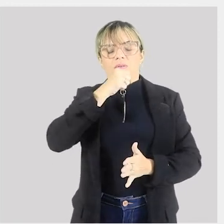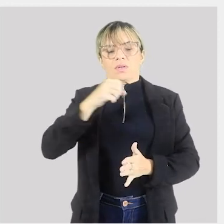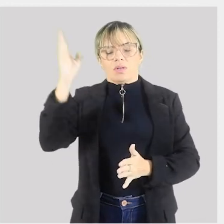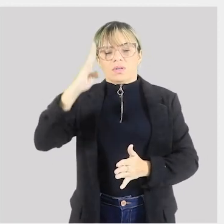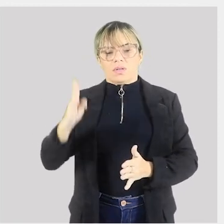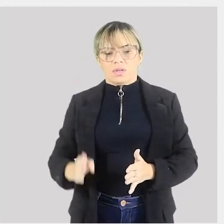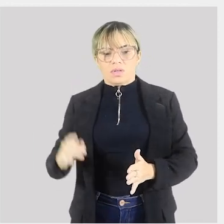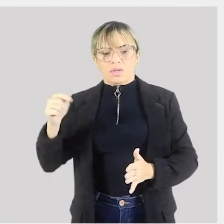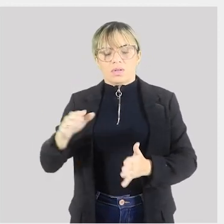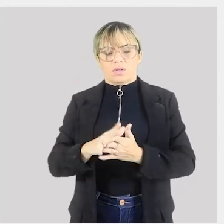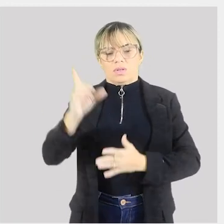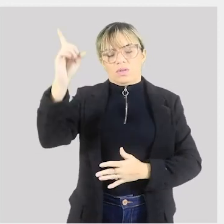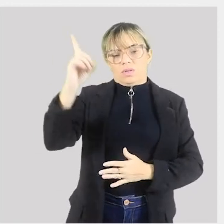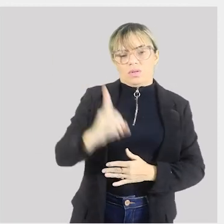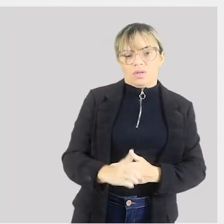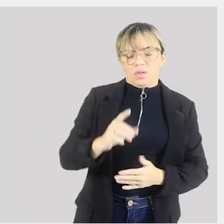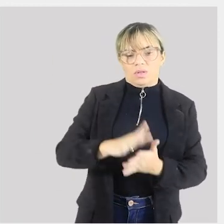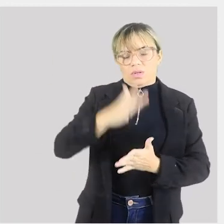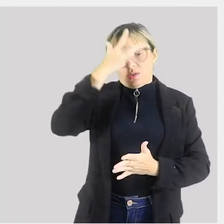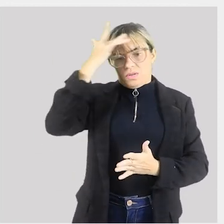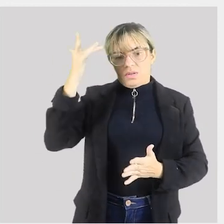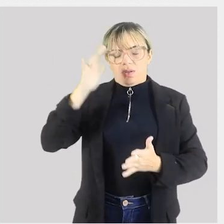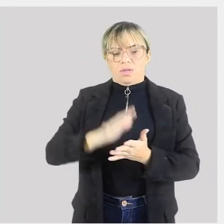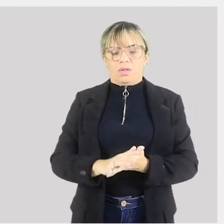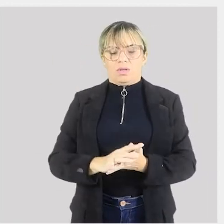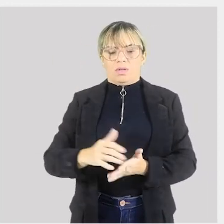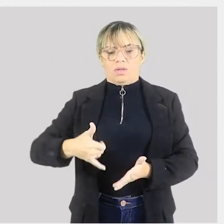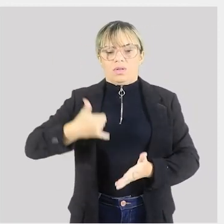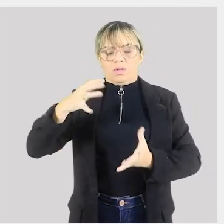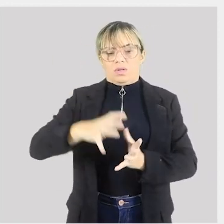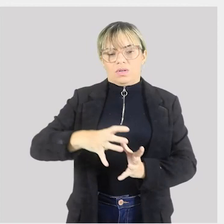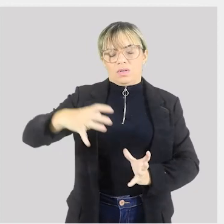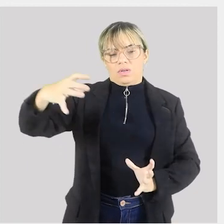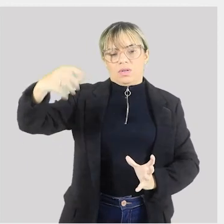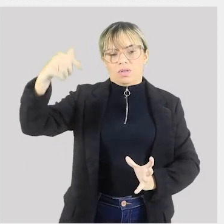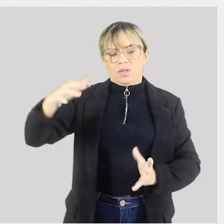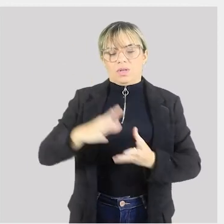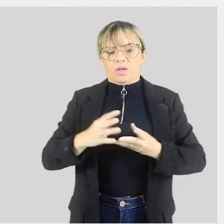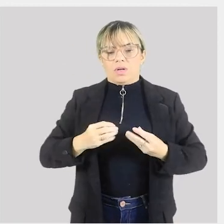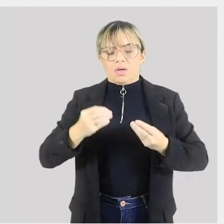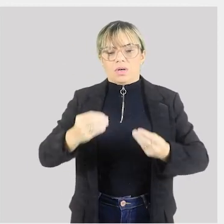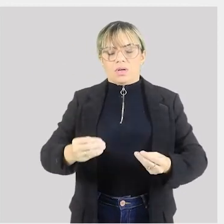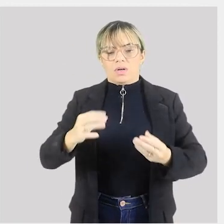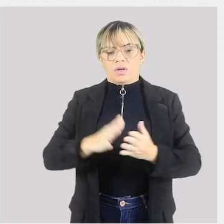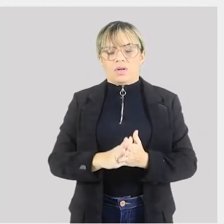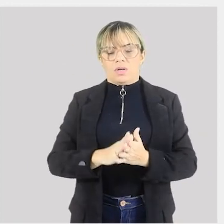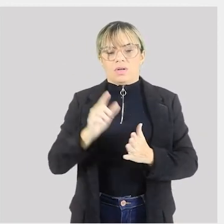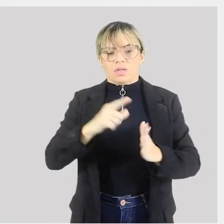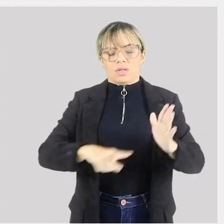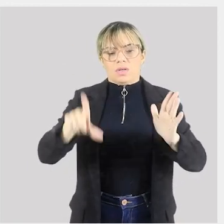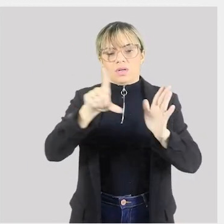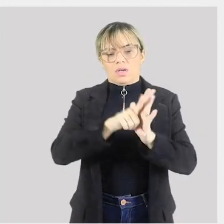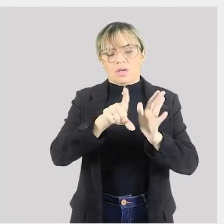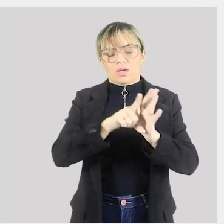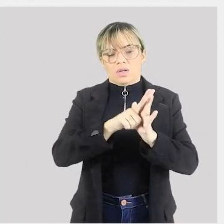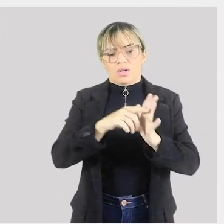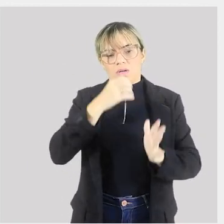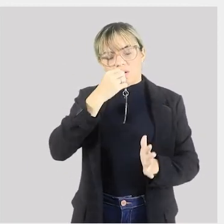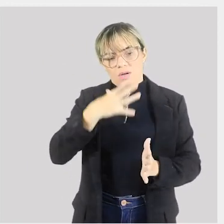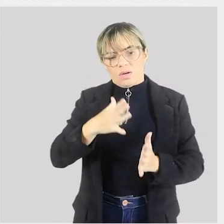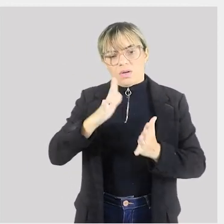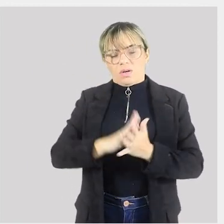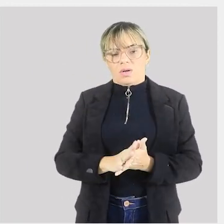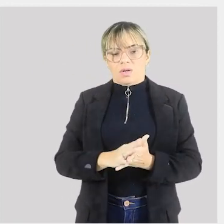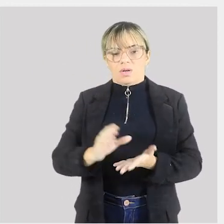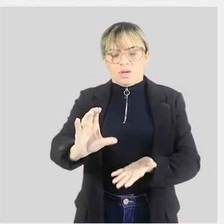prevê certos direitos à pessoas com idade avançada concedendo a estas entre outros benefícios a restituição